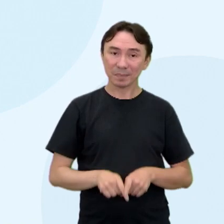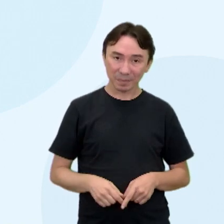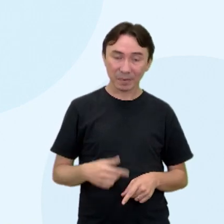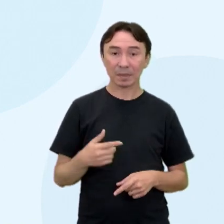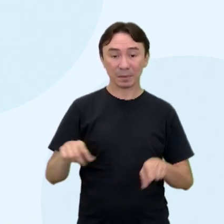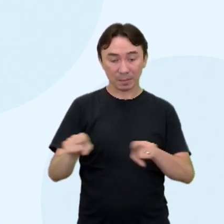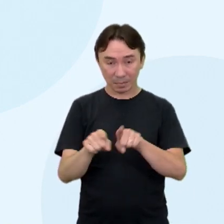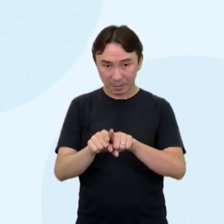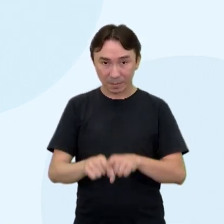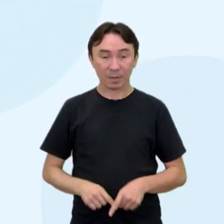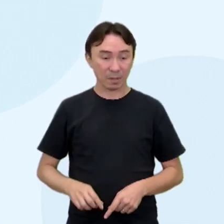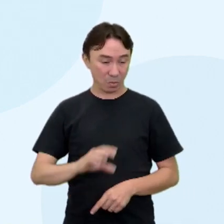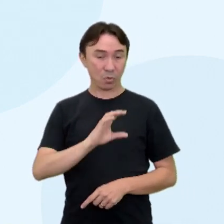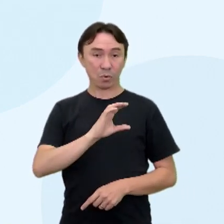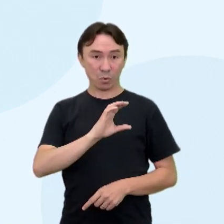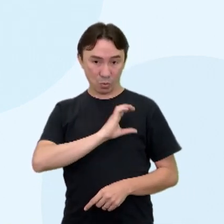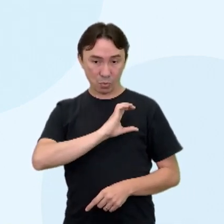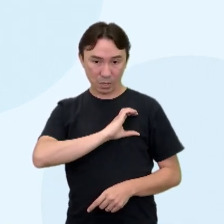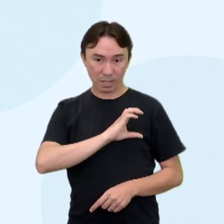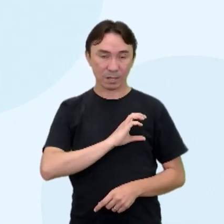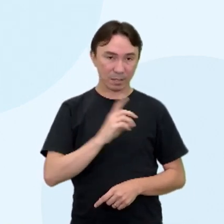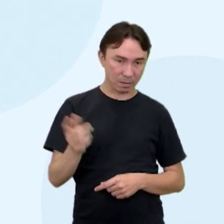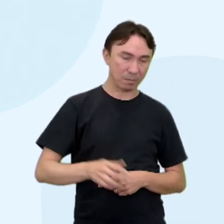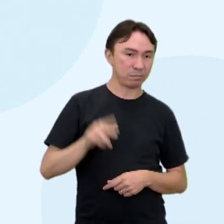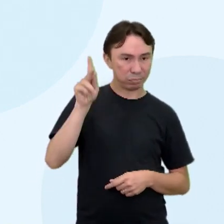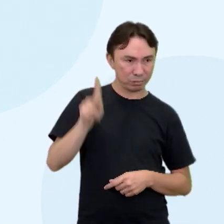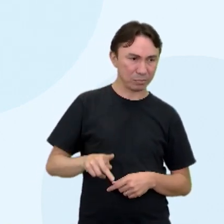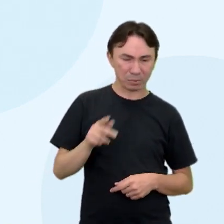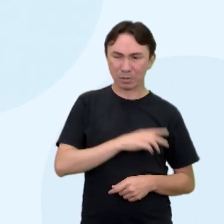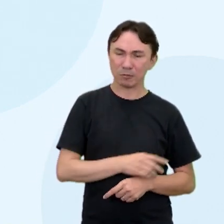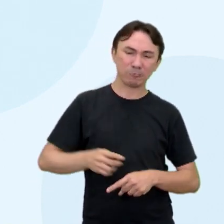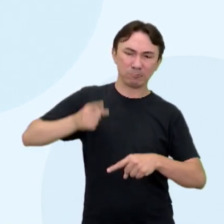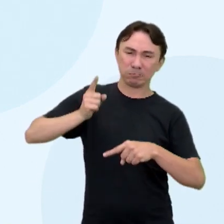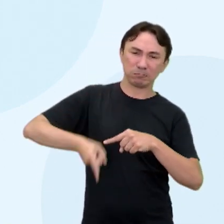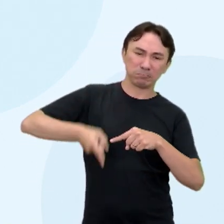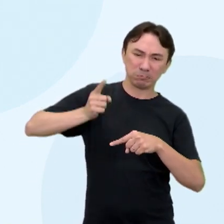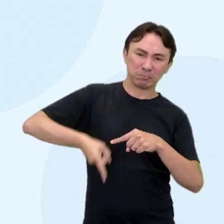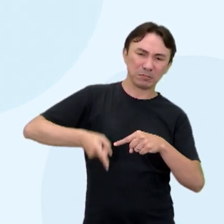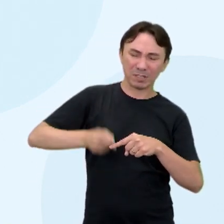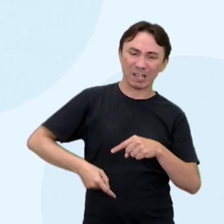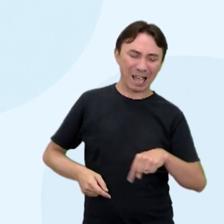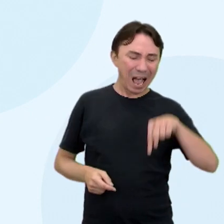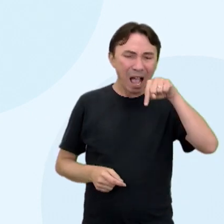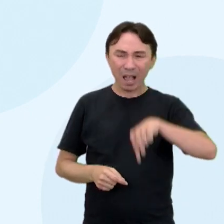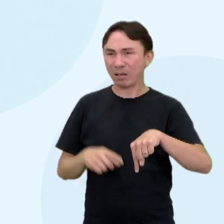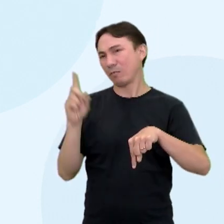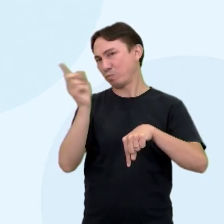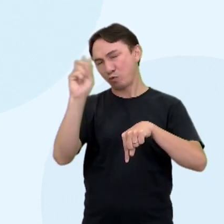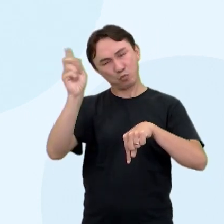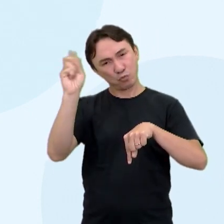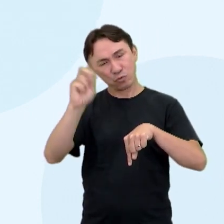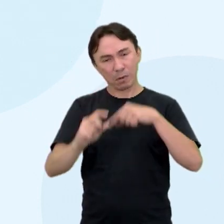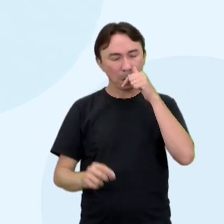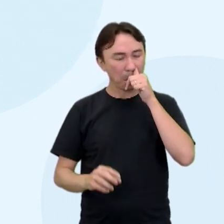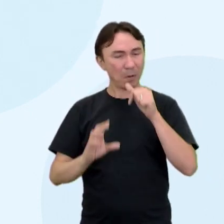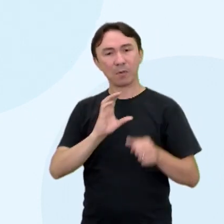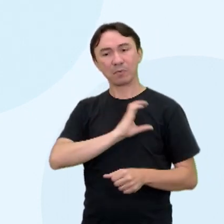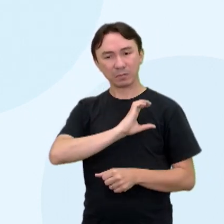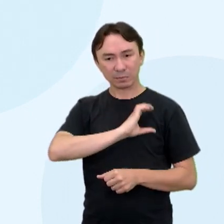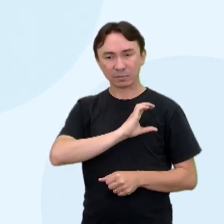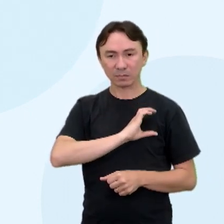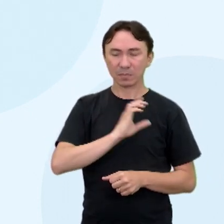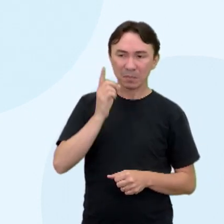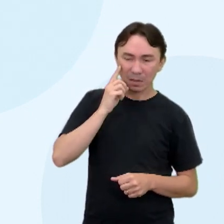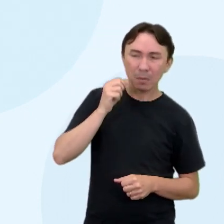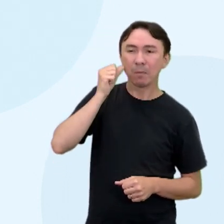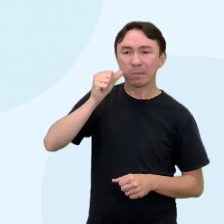um time de futebol feminino, e aí falaram, aqui não. Por quê? Porque é um lugar de muita visibilidade, né? O Corinthians, né? E aí